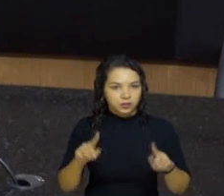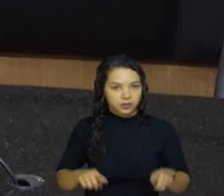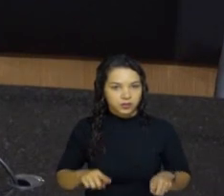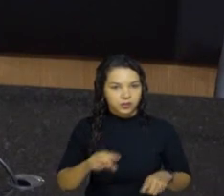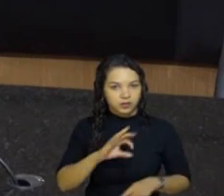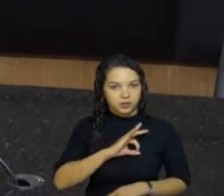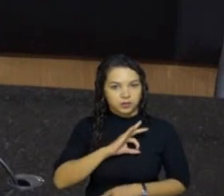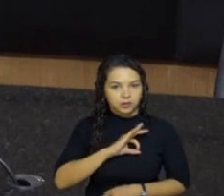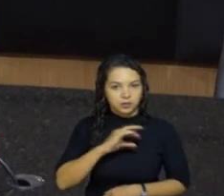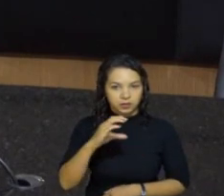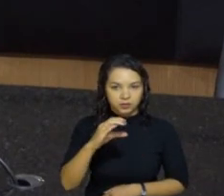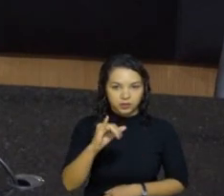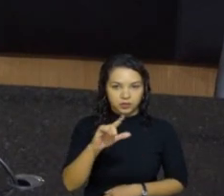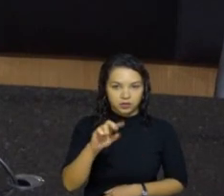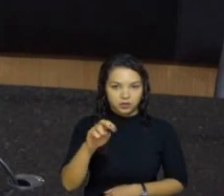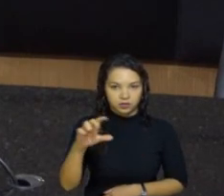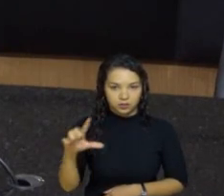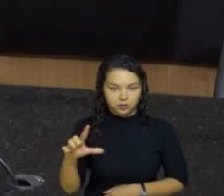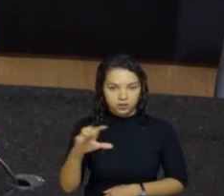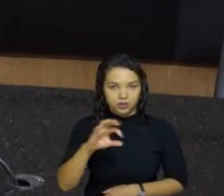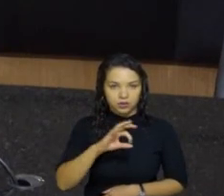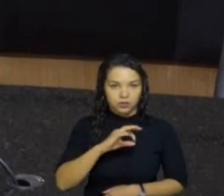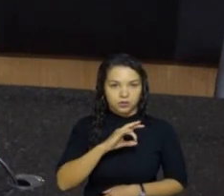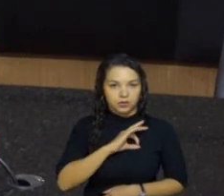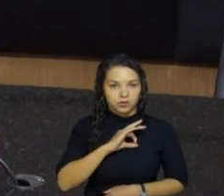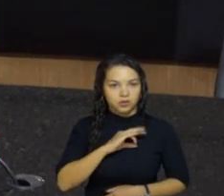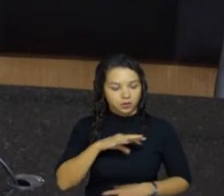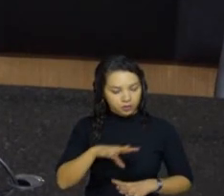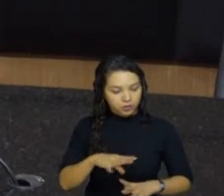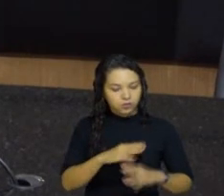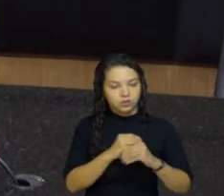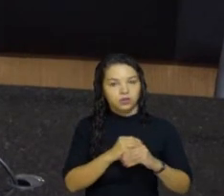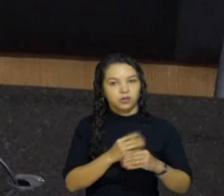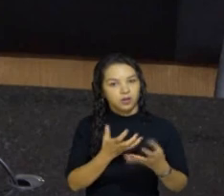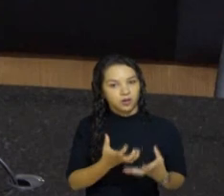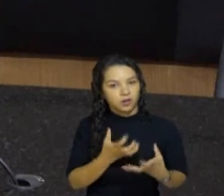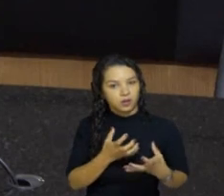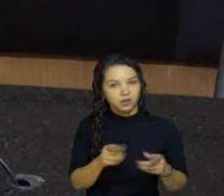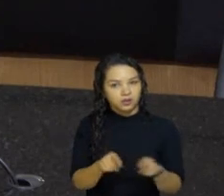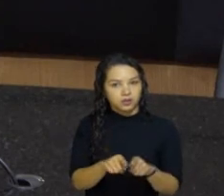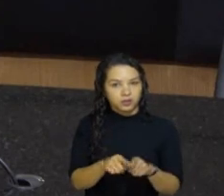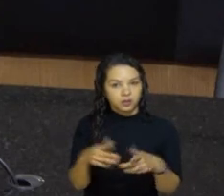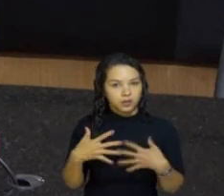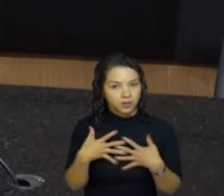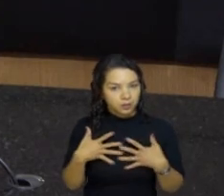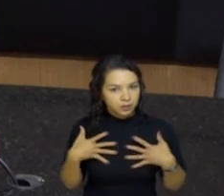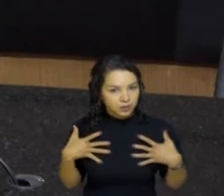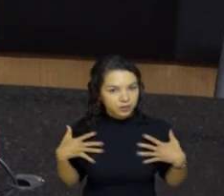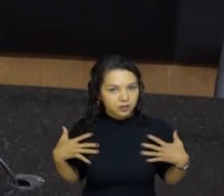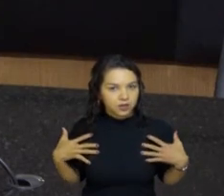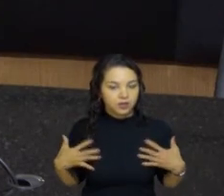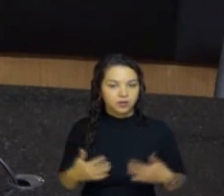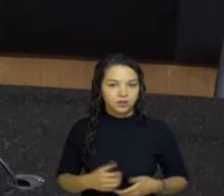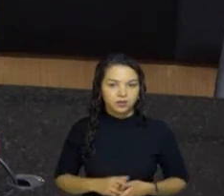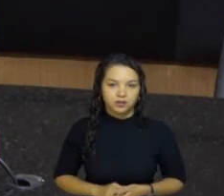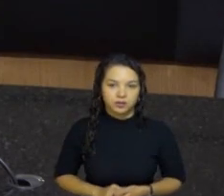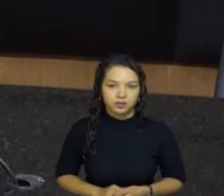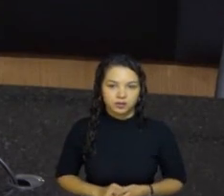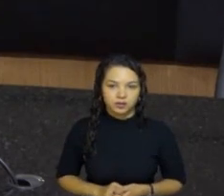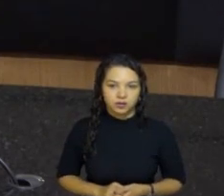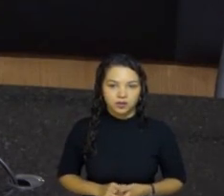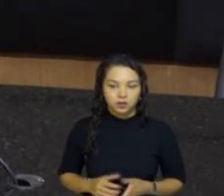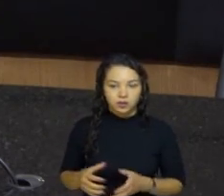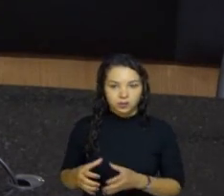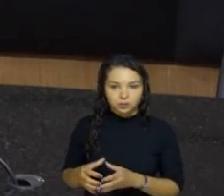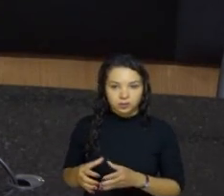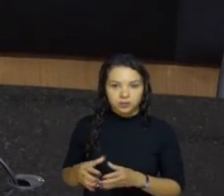Civil, policiais. Quero aqui me somar a esta homenagem e reconhecimento, né, ao grandioso